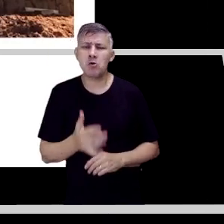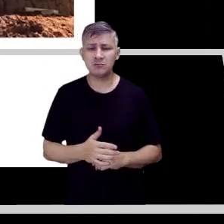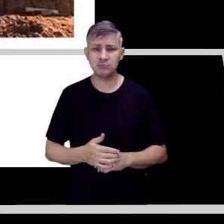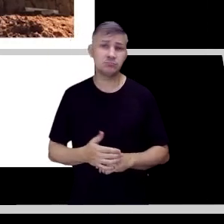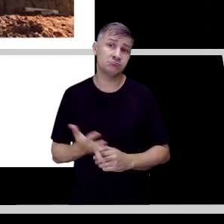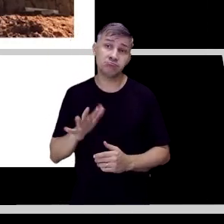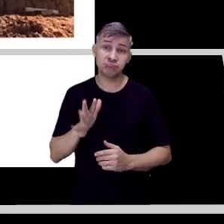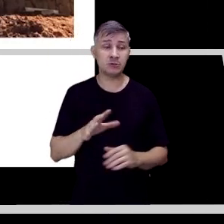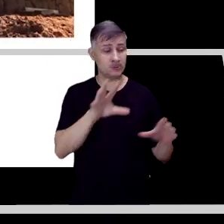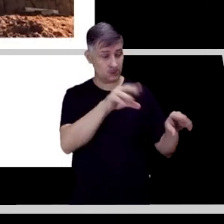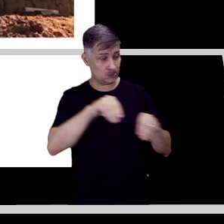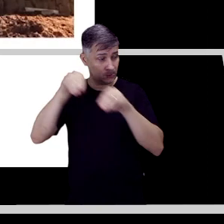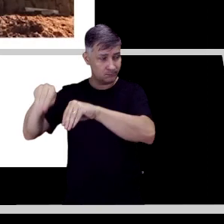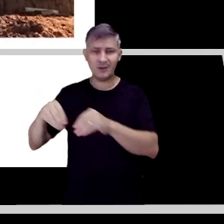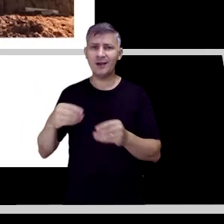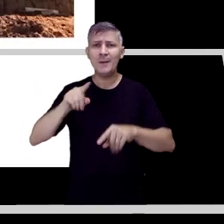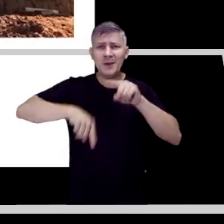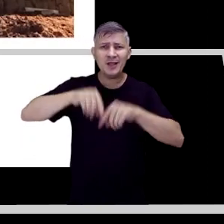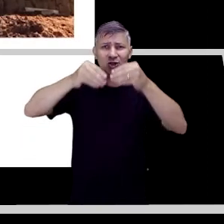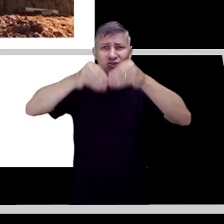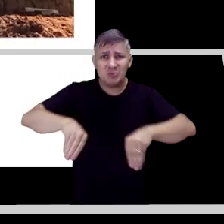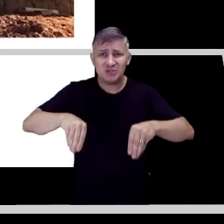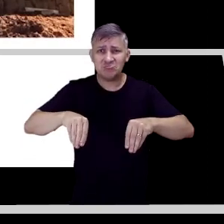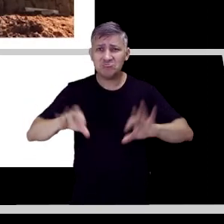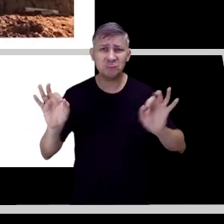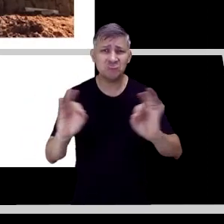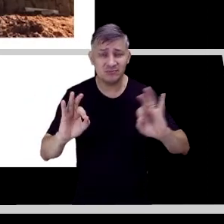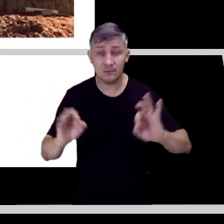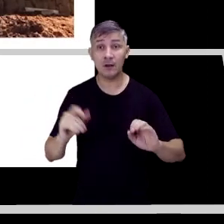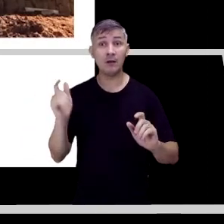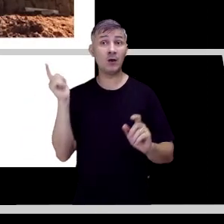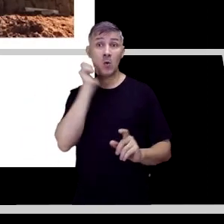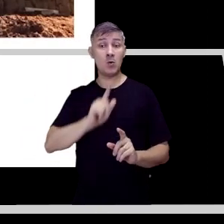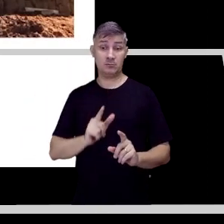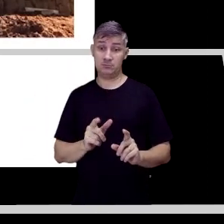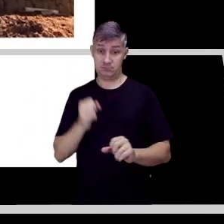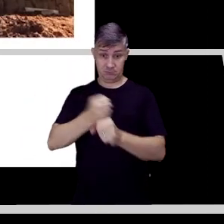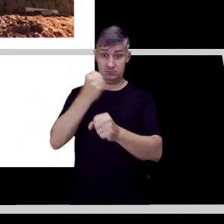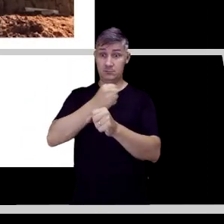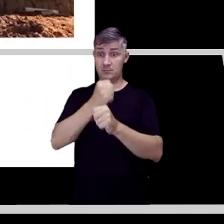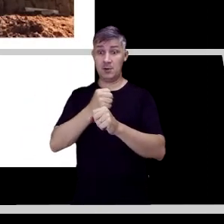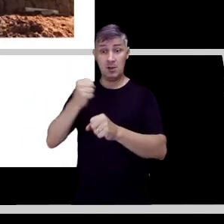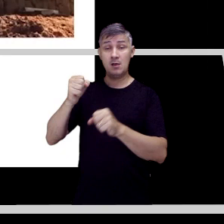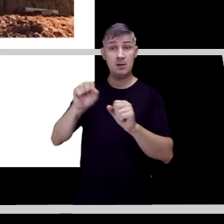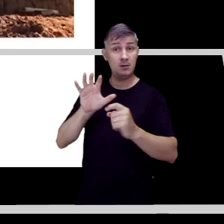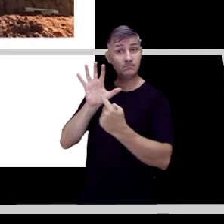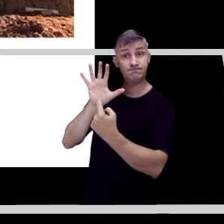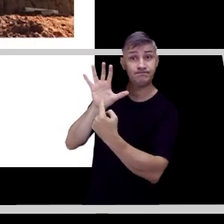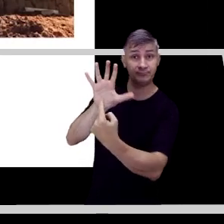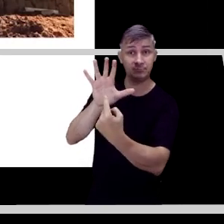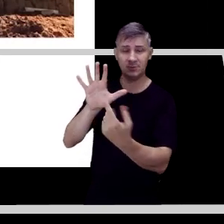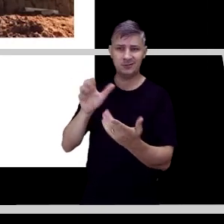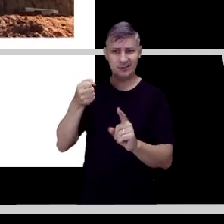pessoas, quase que sem nenhum desperdício ou impacto ao sítio de obra, né?